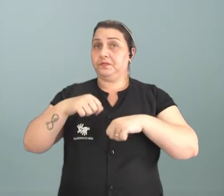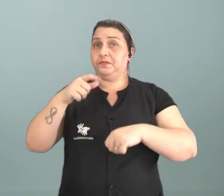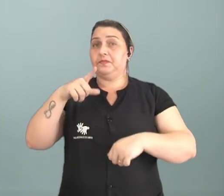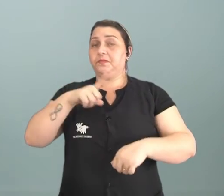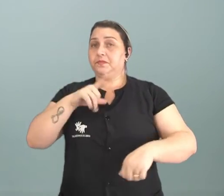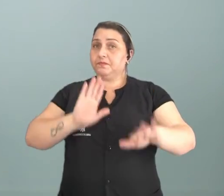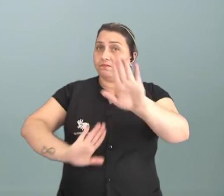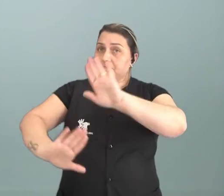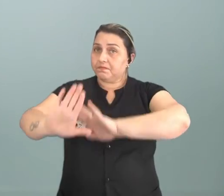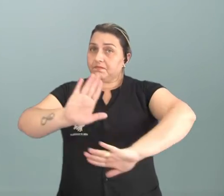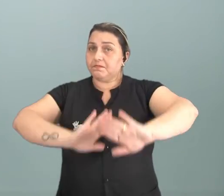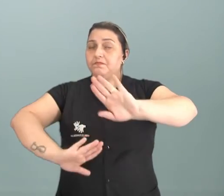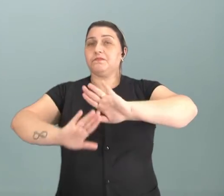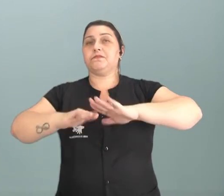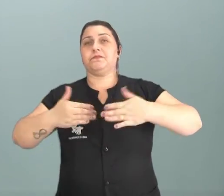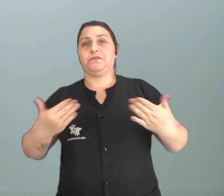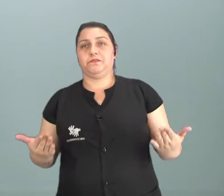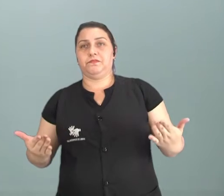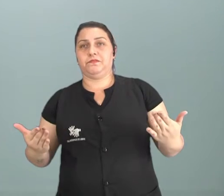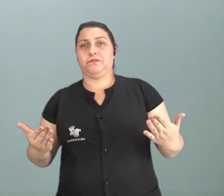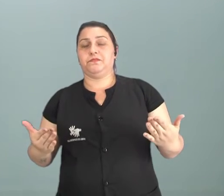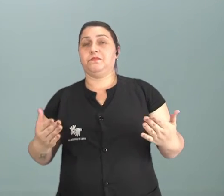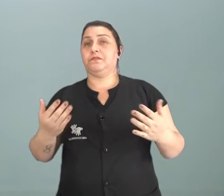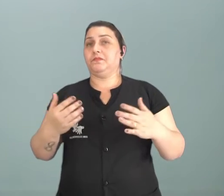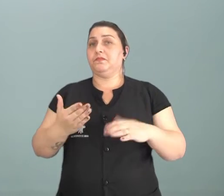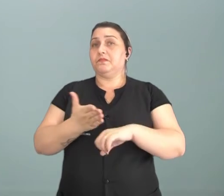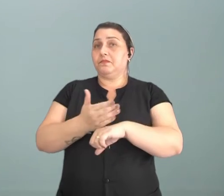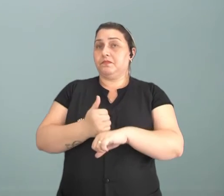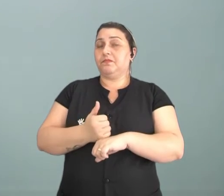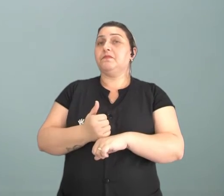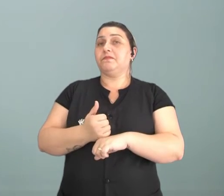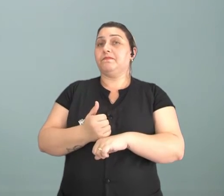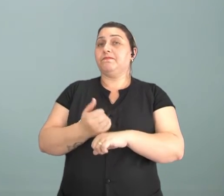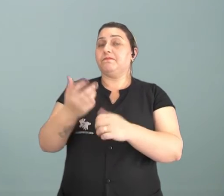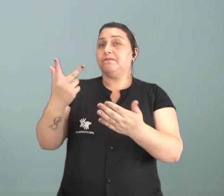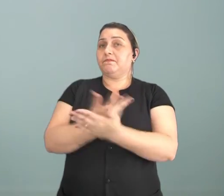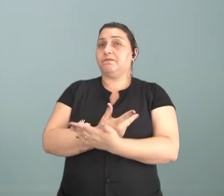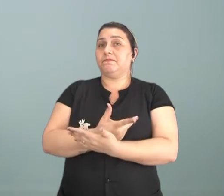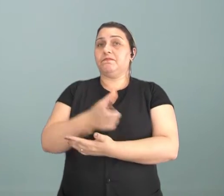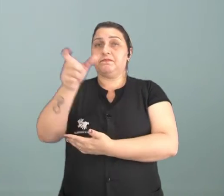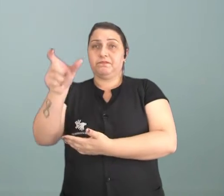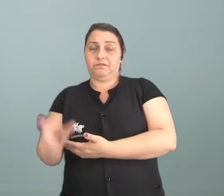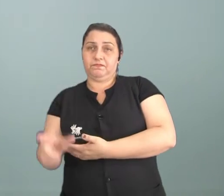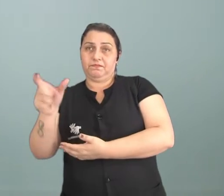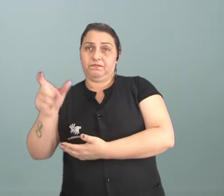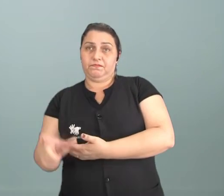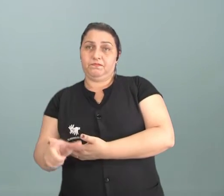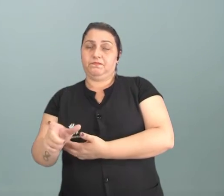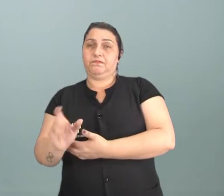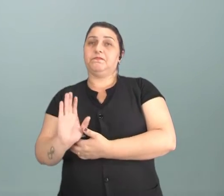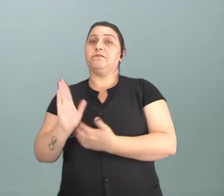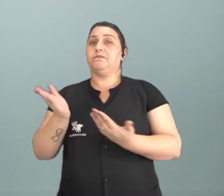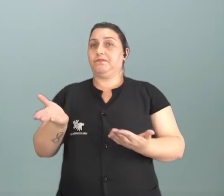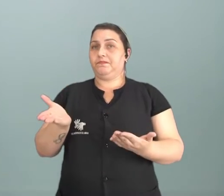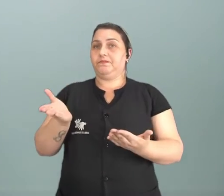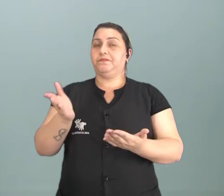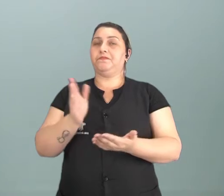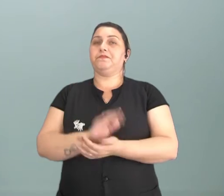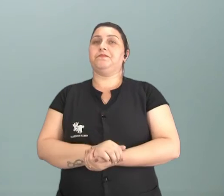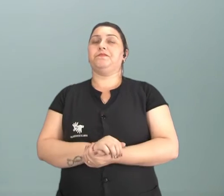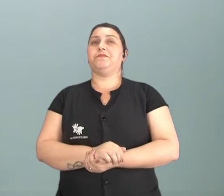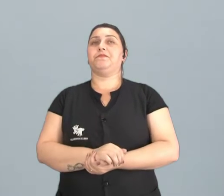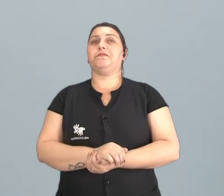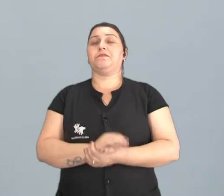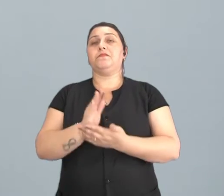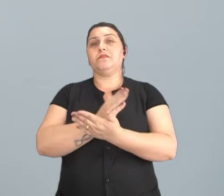cuidado, para não ter um preconceito errado sobre algo ou uma pessoa, no caso que a gente está se referindo aqui. Foi